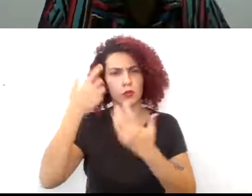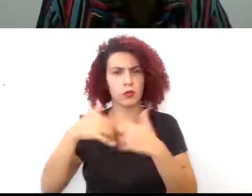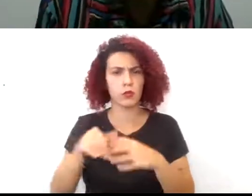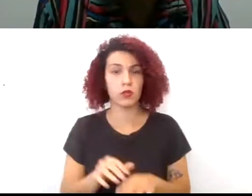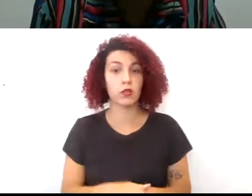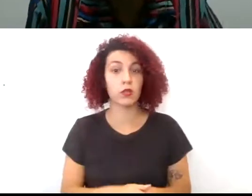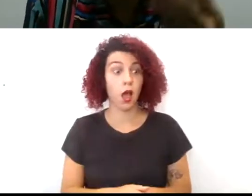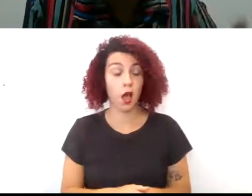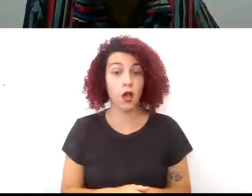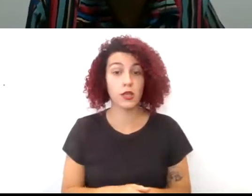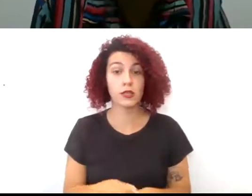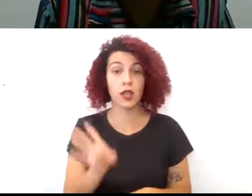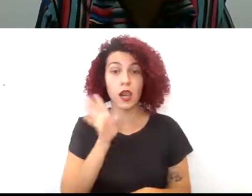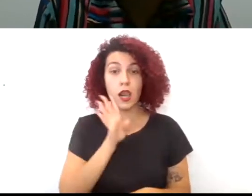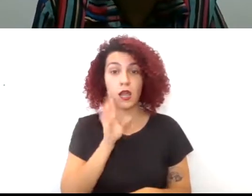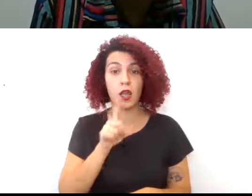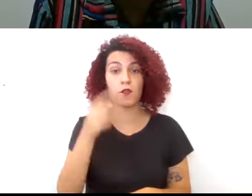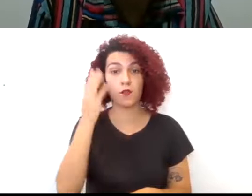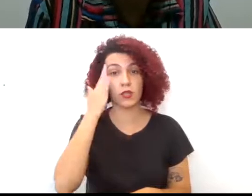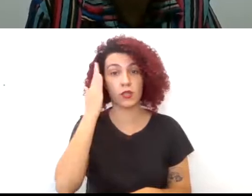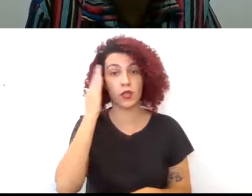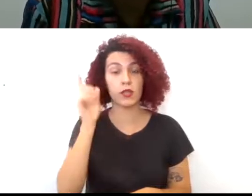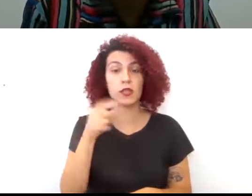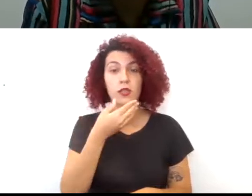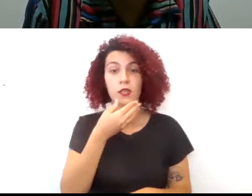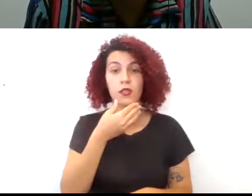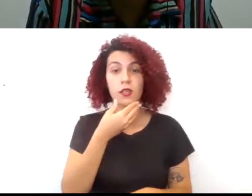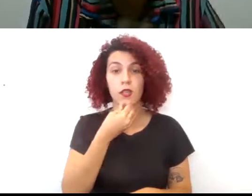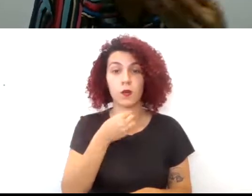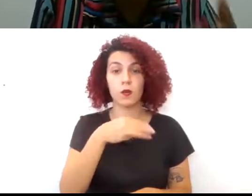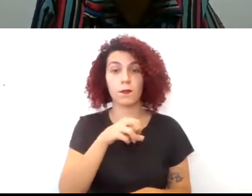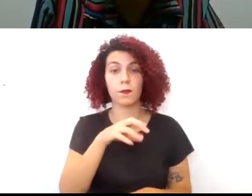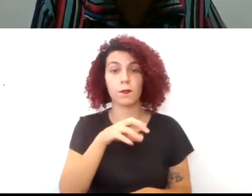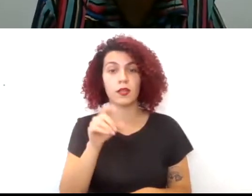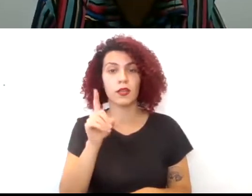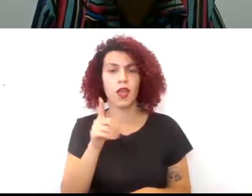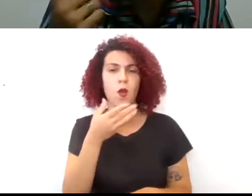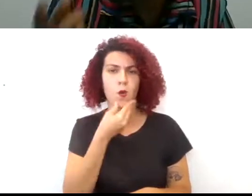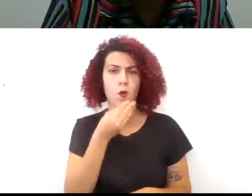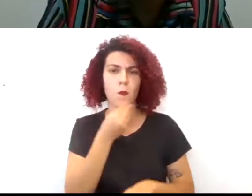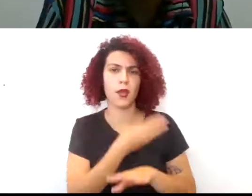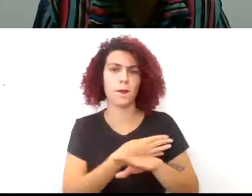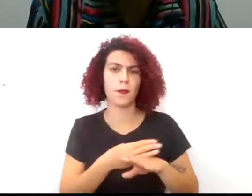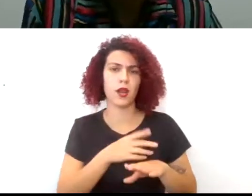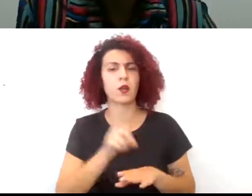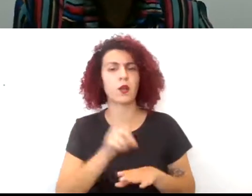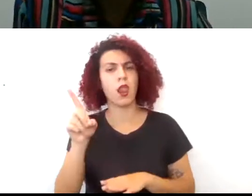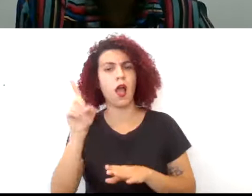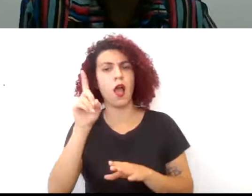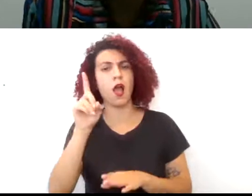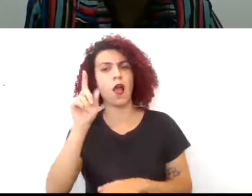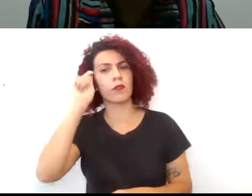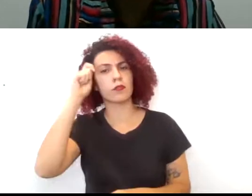falei poxa que legal inclusive você sabe que tem o Mark dery que começou esse estudo nos Estados Unidos tem um cara branco mas que foi para a África